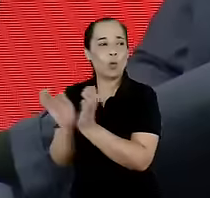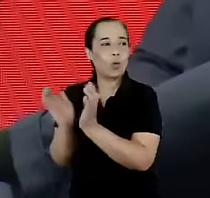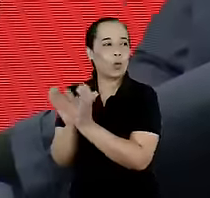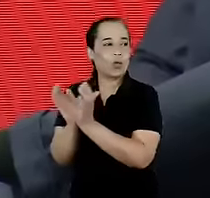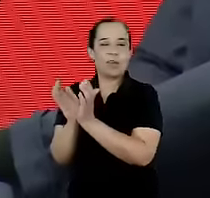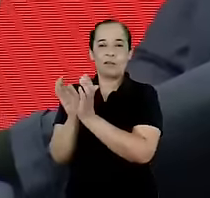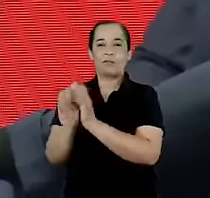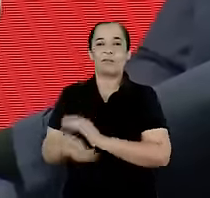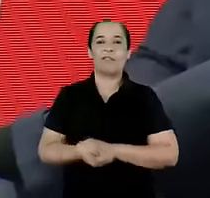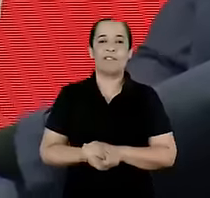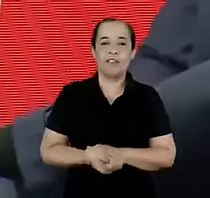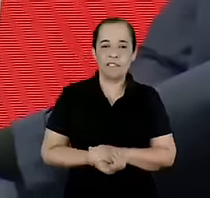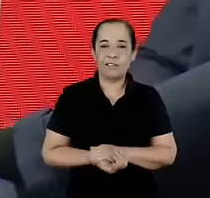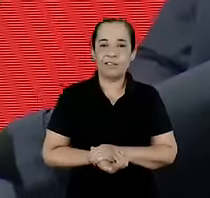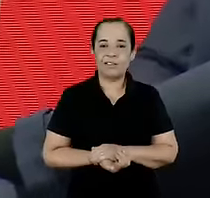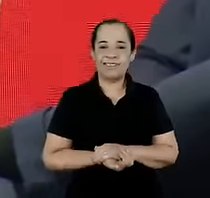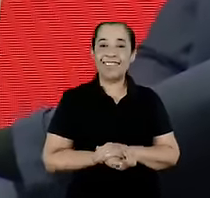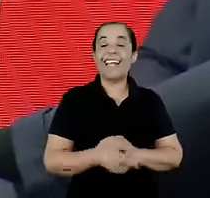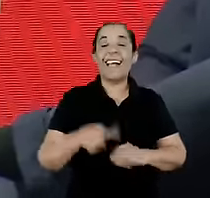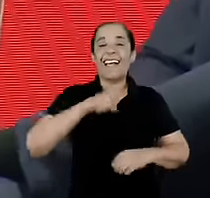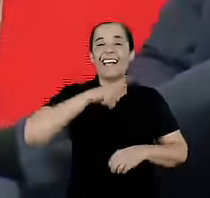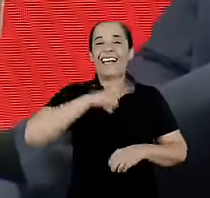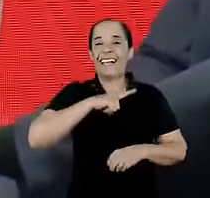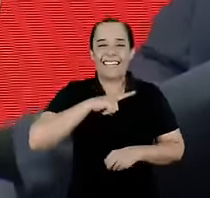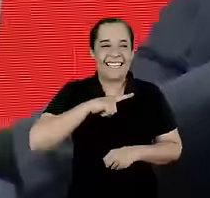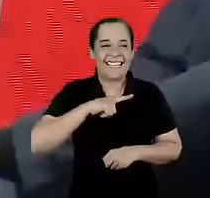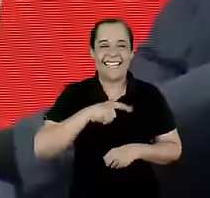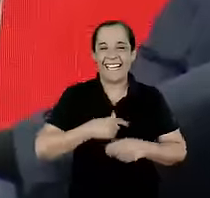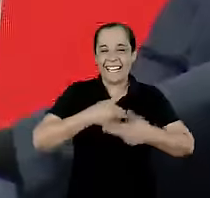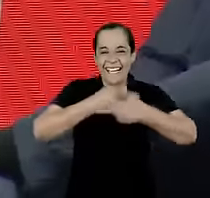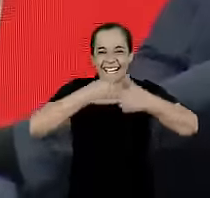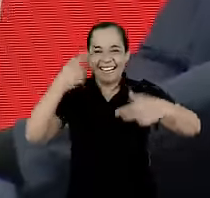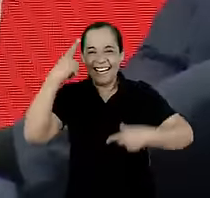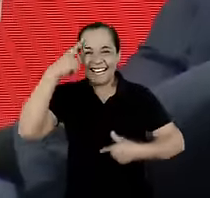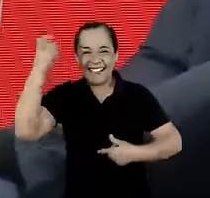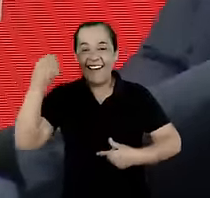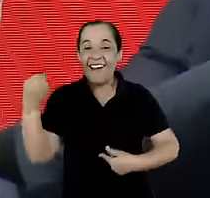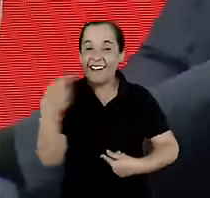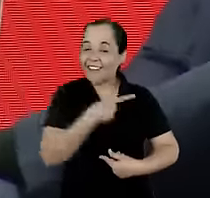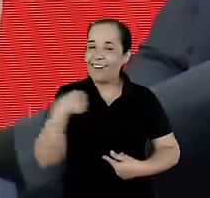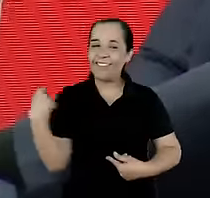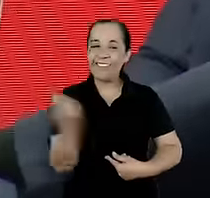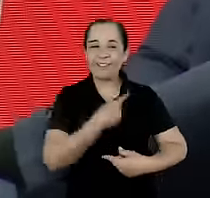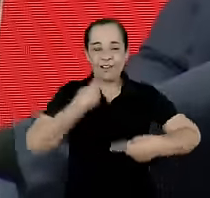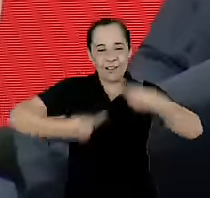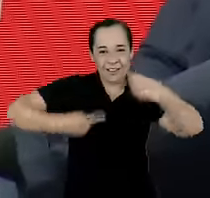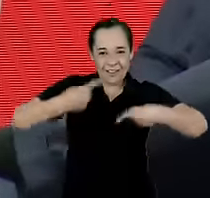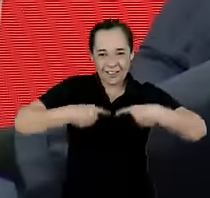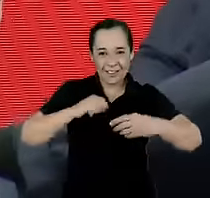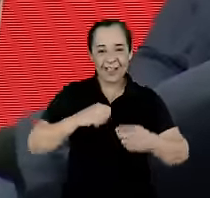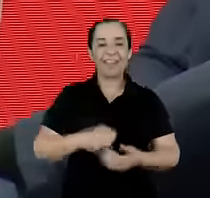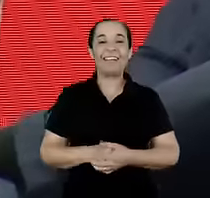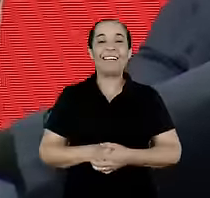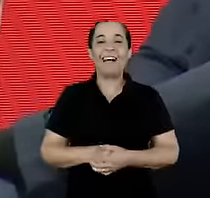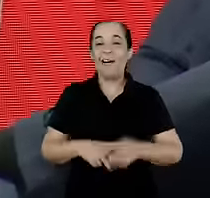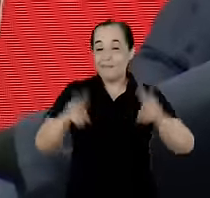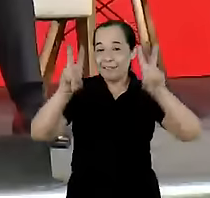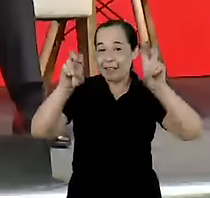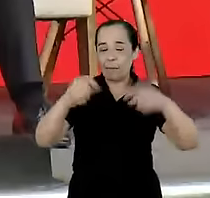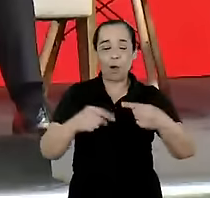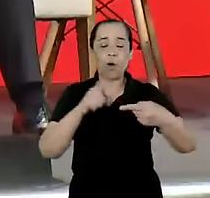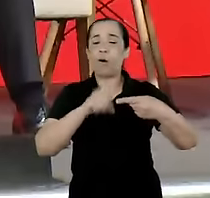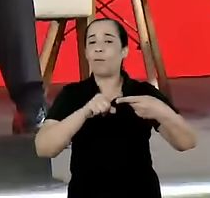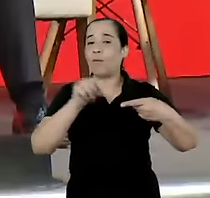títulos públicos então tem uma série de ideias que a gente tá discutindo com o mercado sobre esse tema uma delas é essa